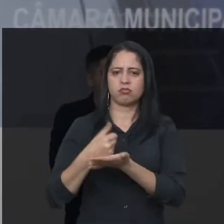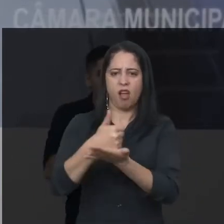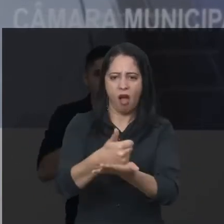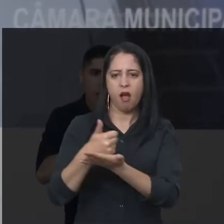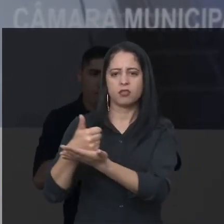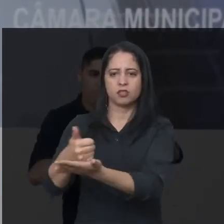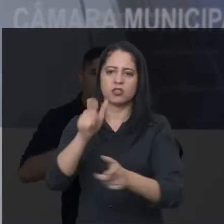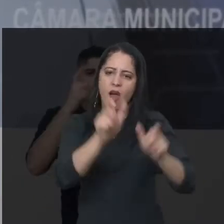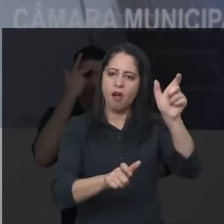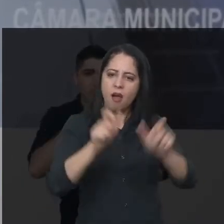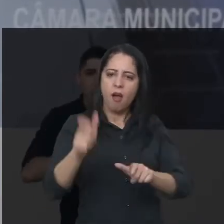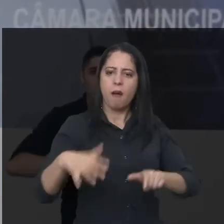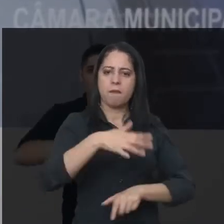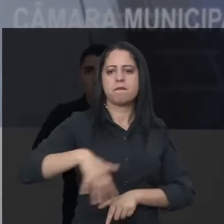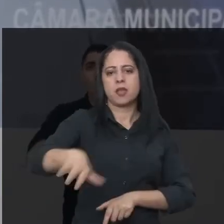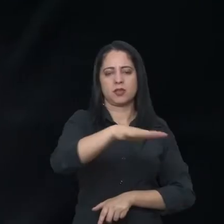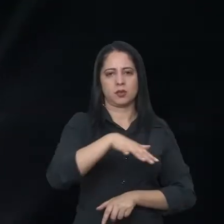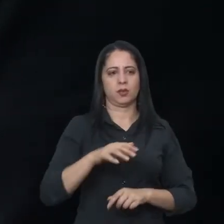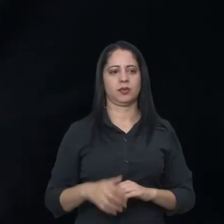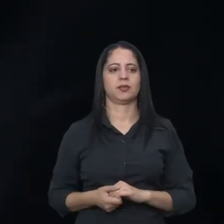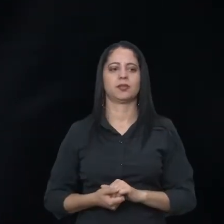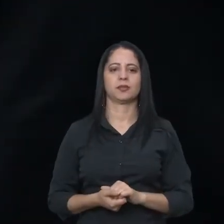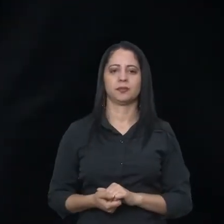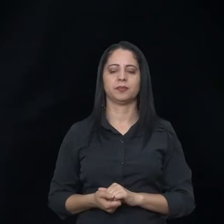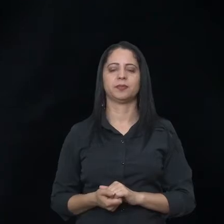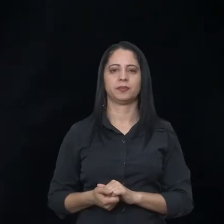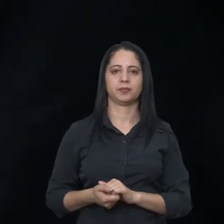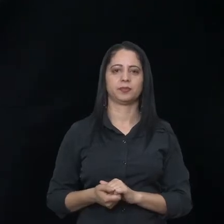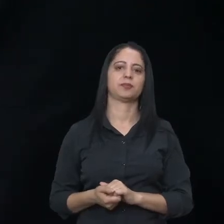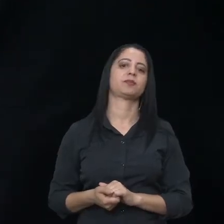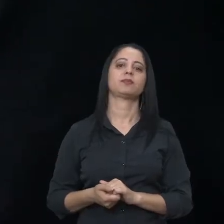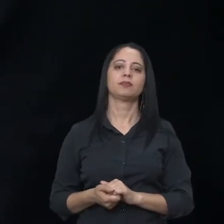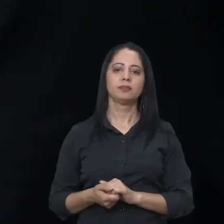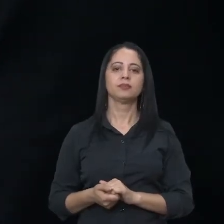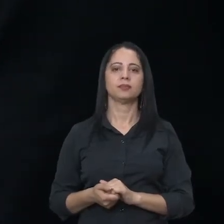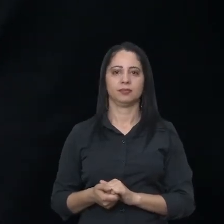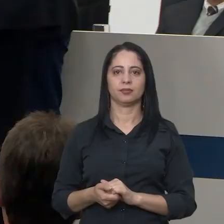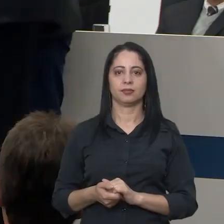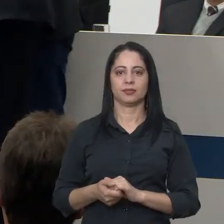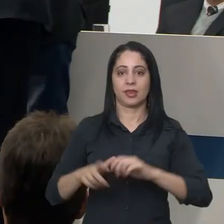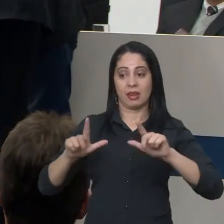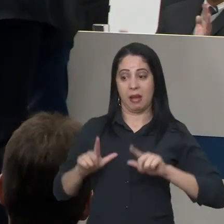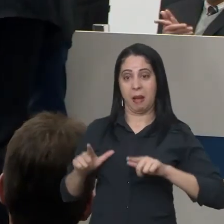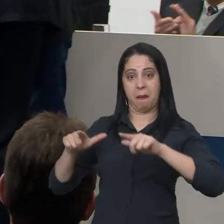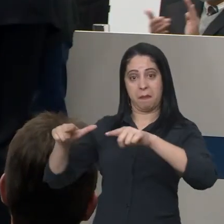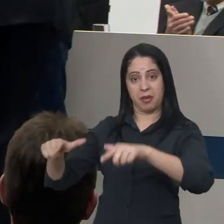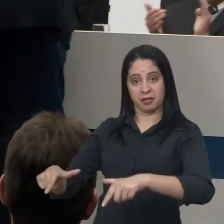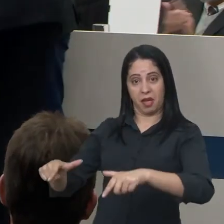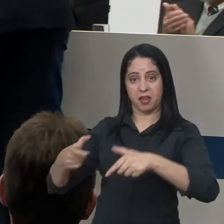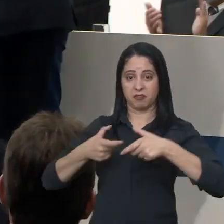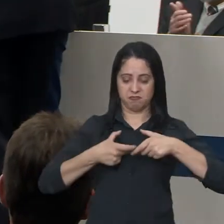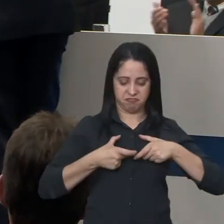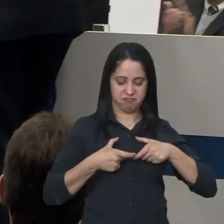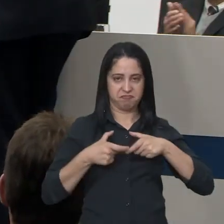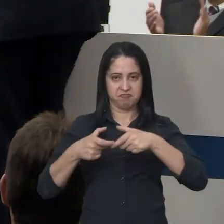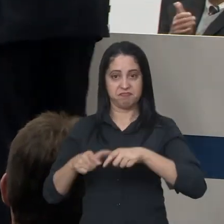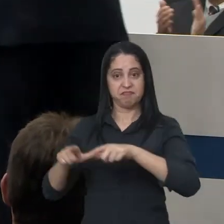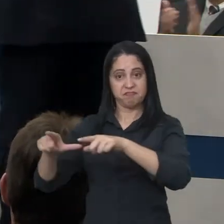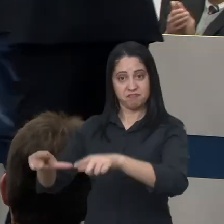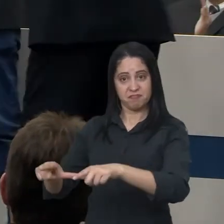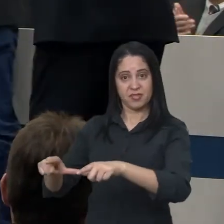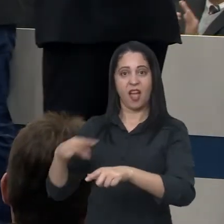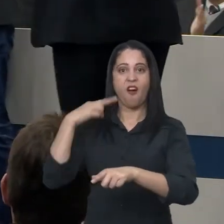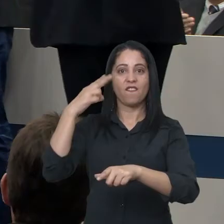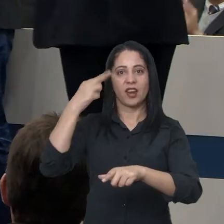dos munícipes aqui. A medalha de mérito legislativo foi entregue em mãos ao presidente do Panathlon Clube de São José